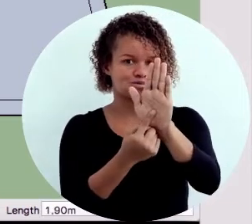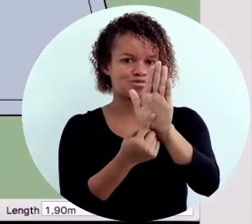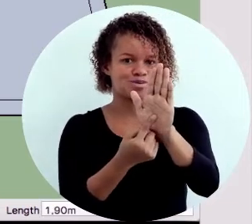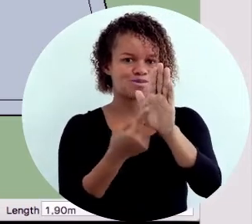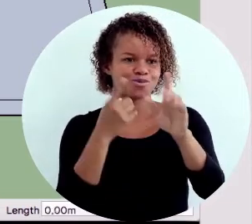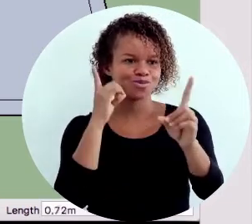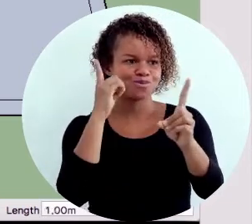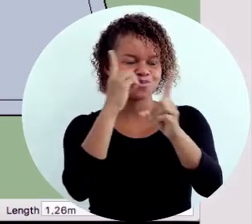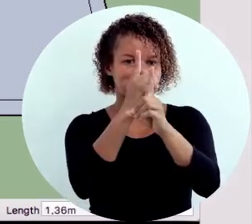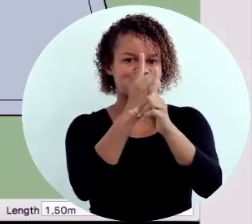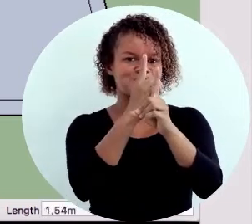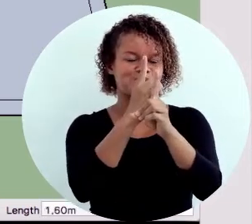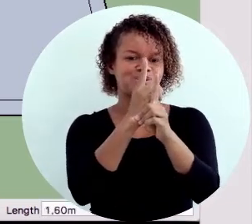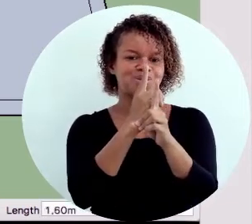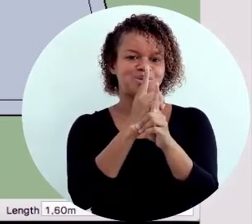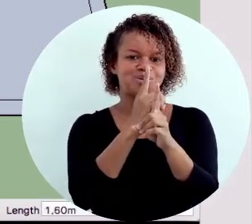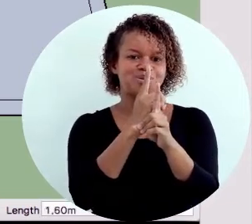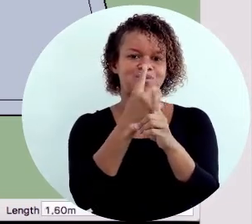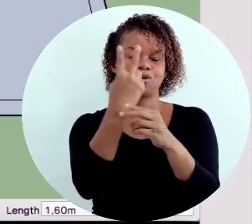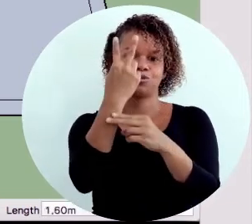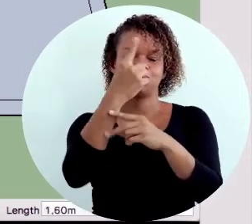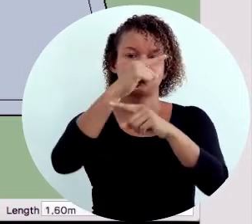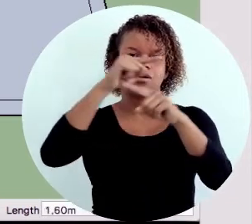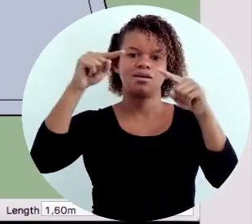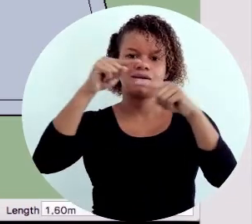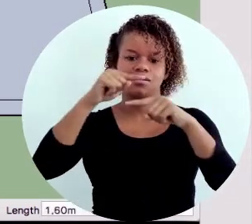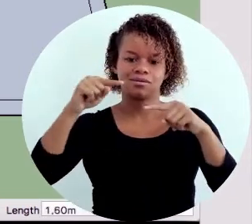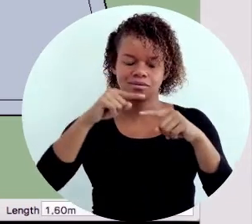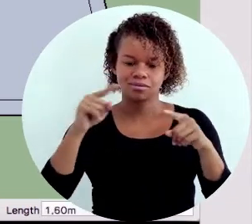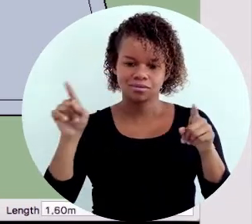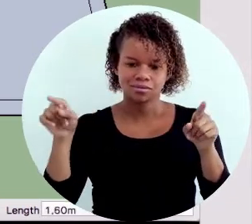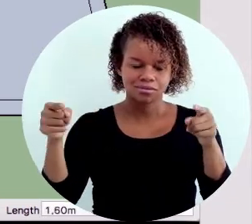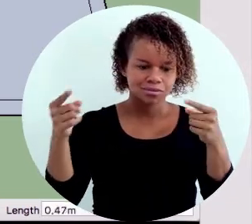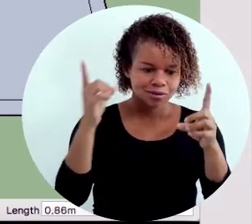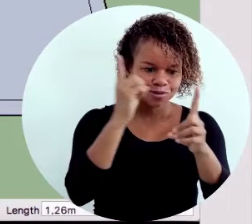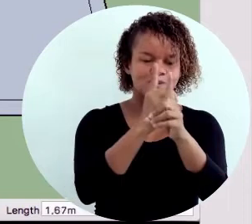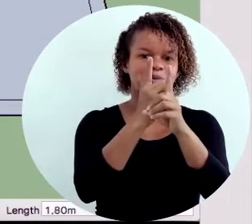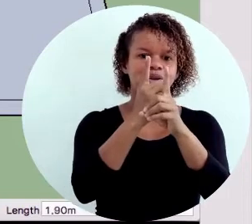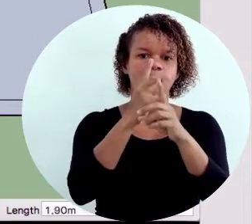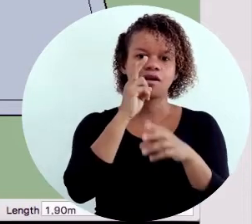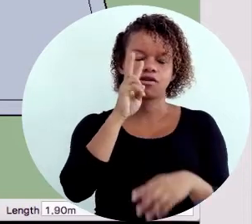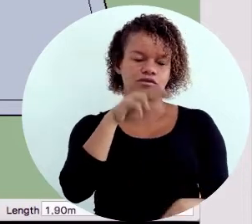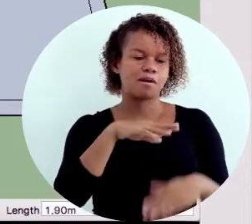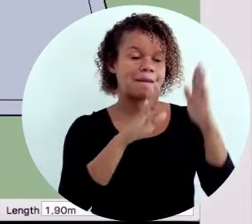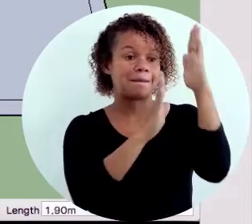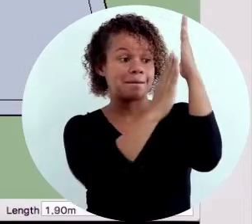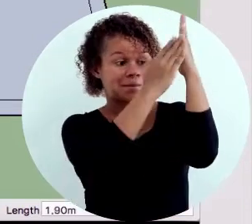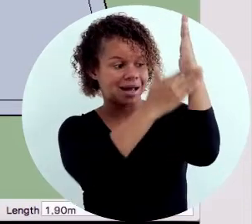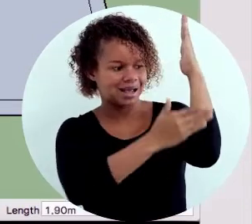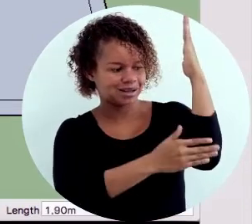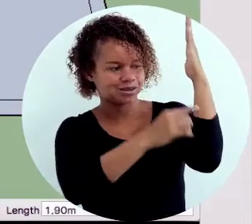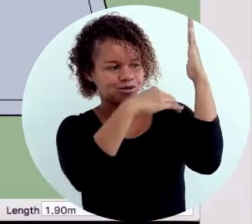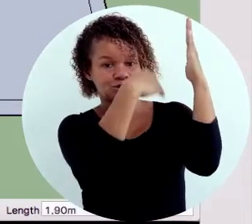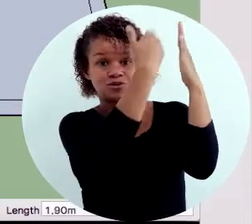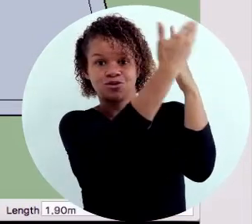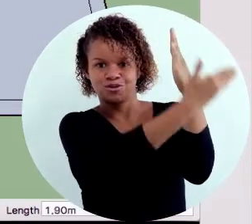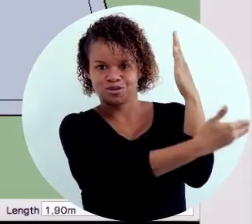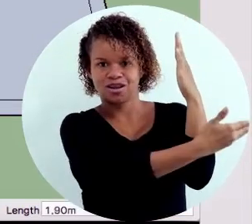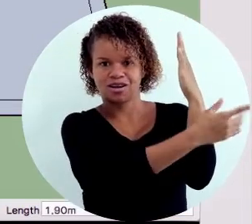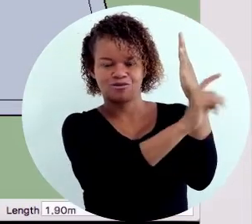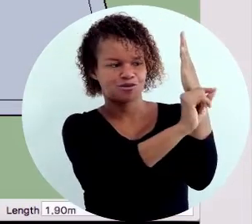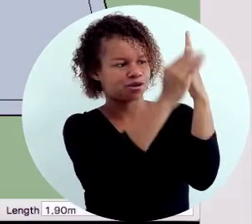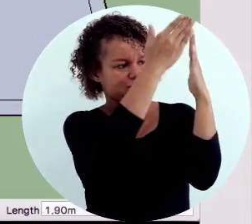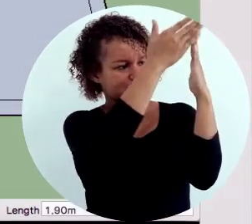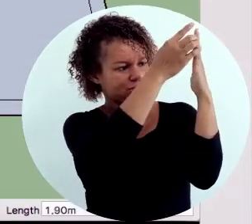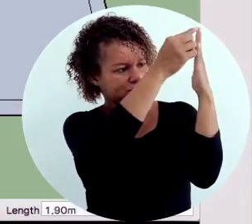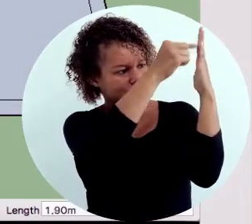E ele me mostra quando eu encontro, quando duas linhas se cruzam. Então eu fiz aqui primeiro a parede externa, a linha da